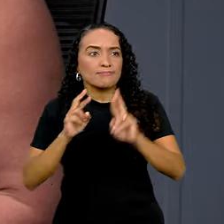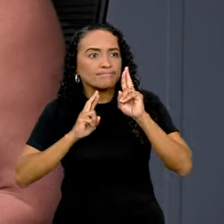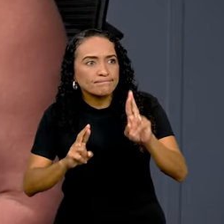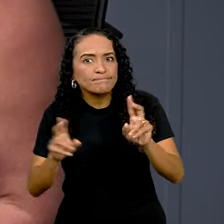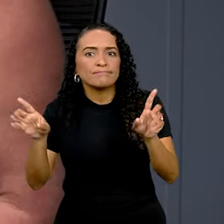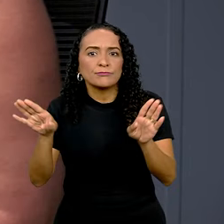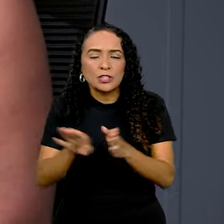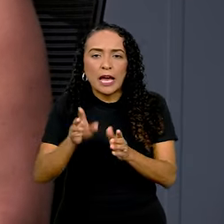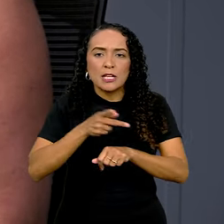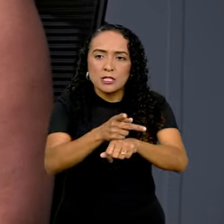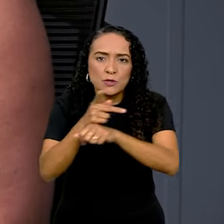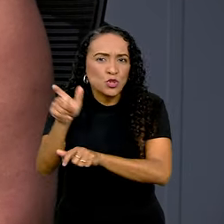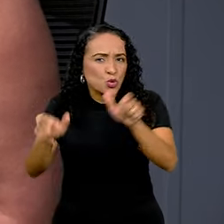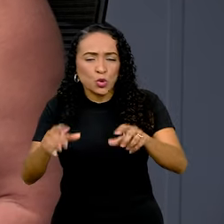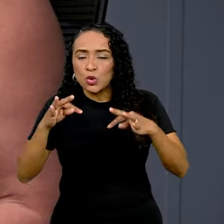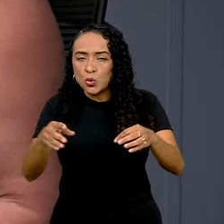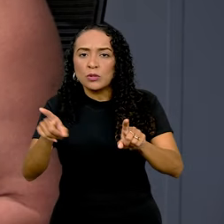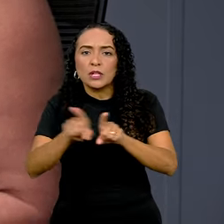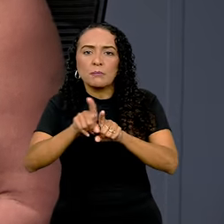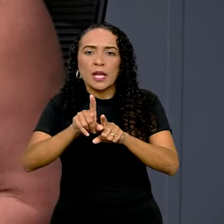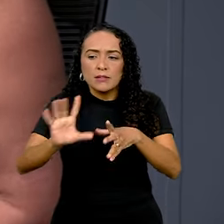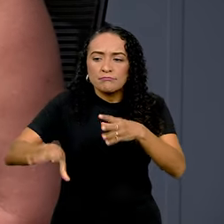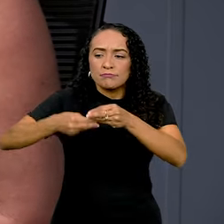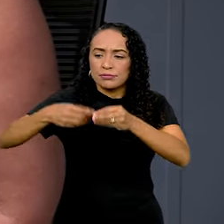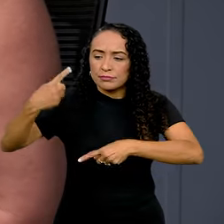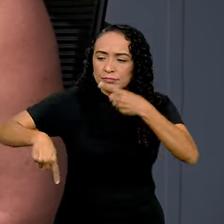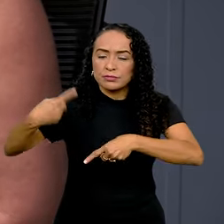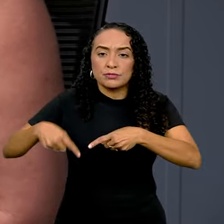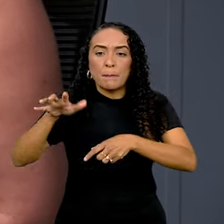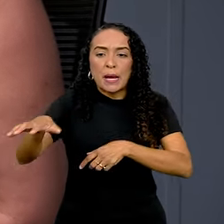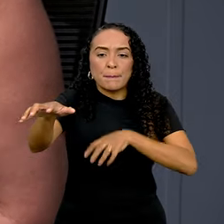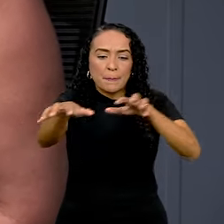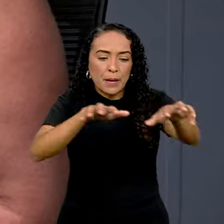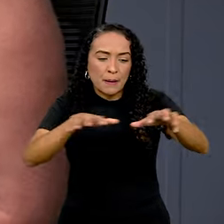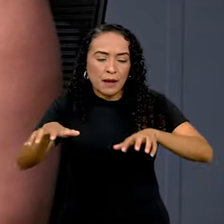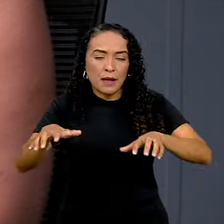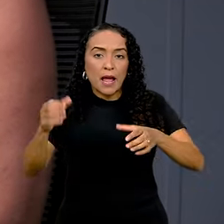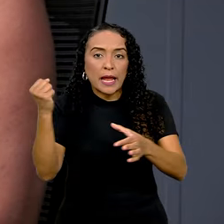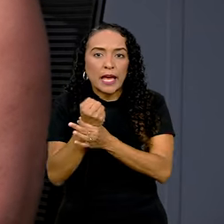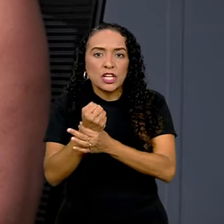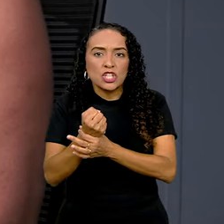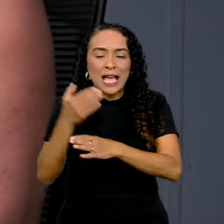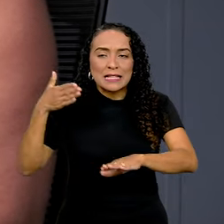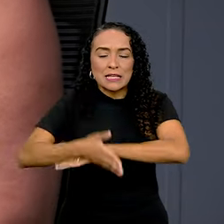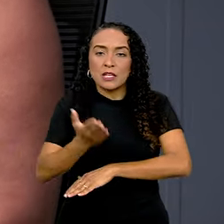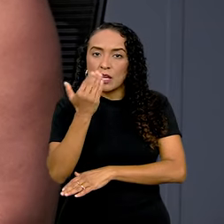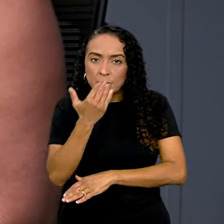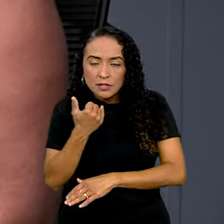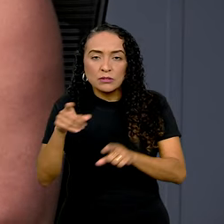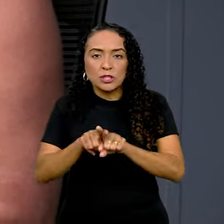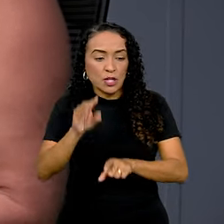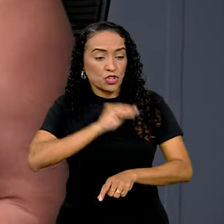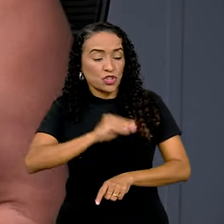que a gente espera chegar nessas pessoas e implementar também políticas nos territórios que possam garantir acesso à alimentação que